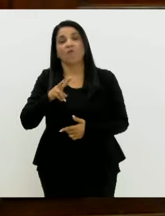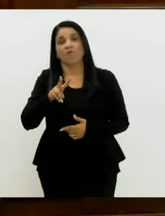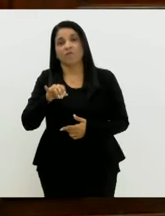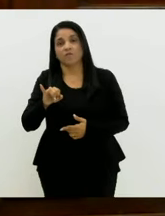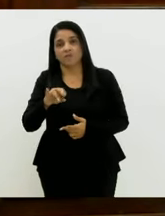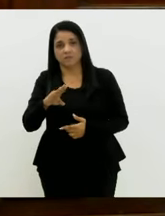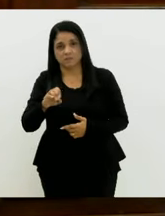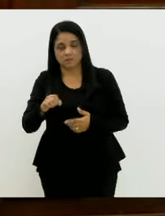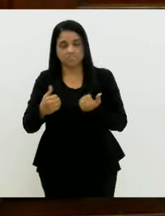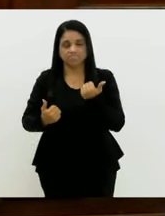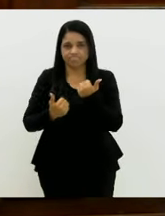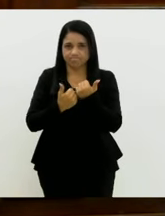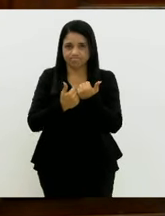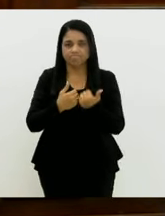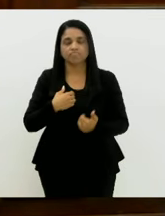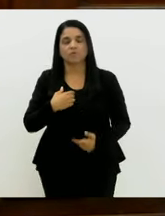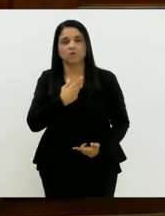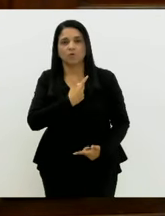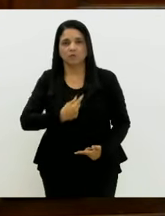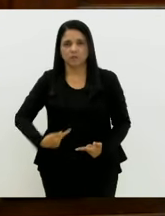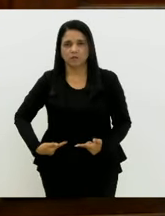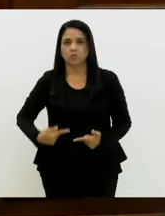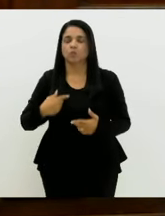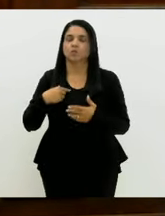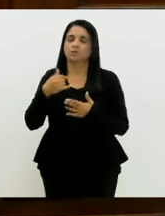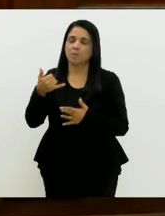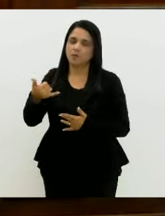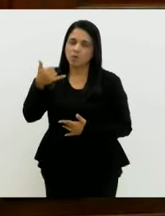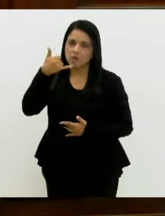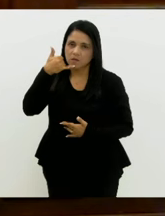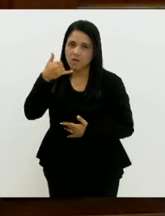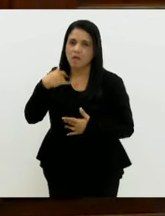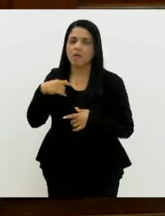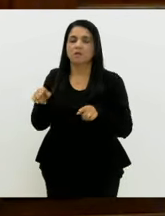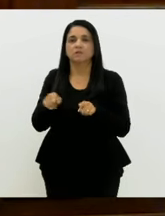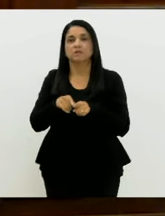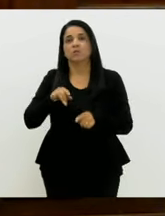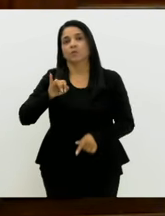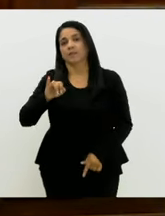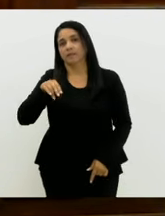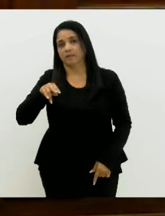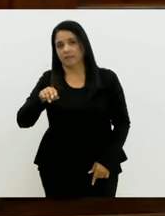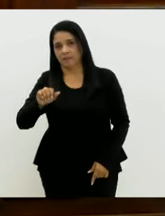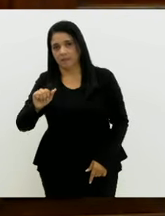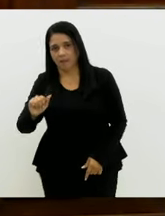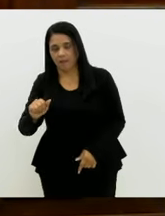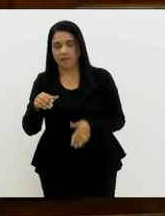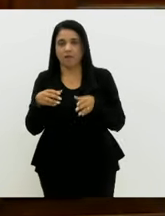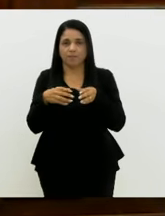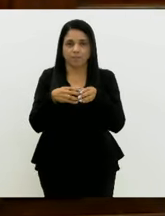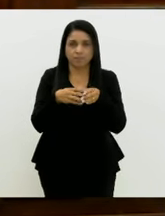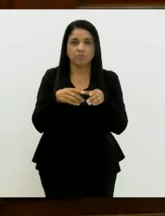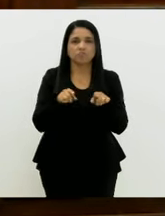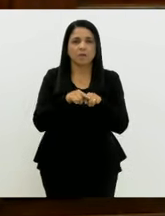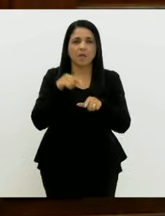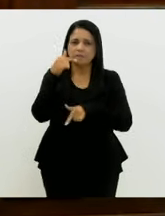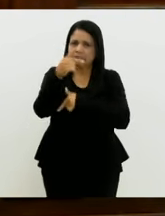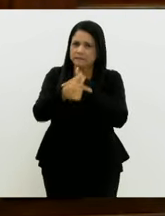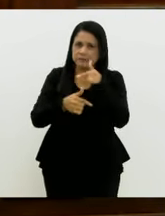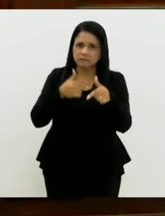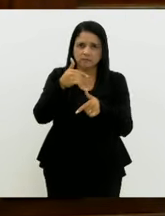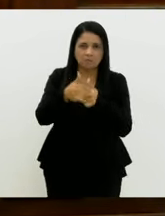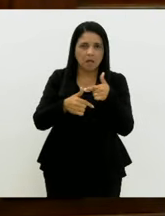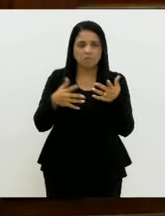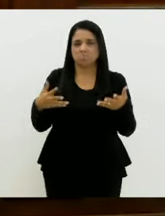liguei prontamente, não, Marcelo, precisar, estou pronto para ajudar, ao pessoal do INEA, que realmente fez um trabalho, porra, foi